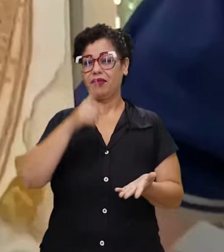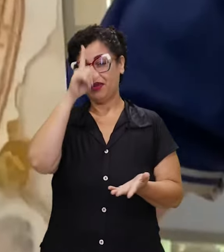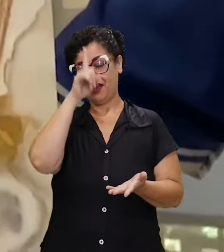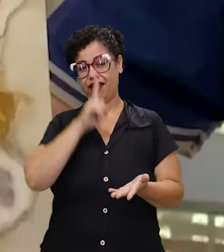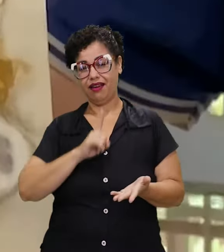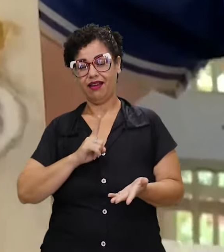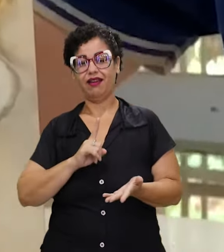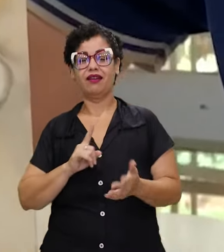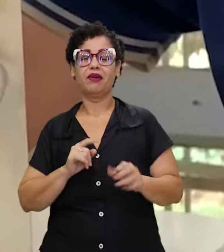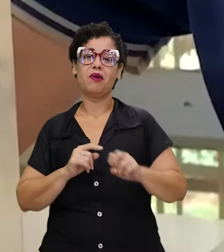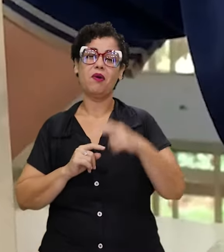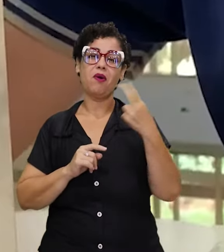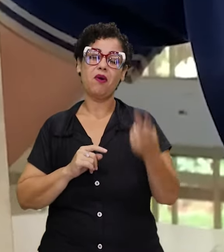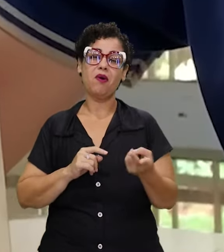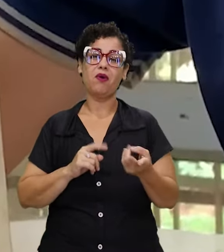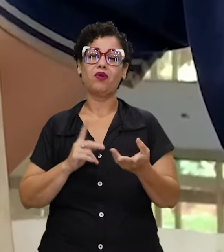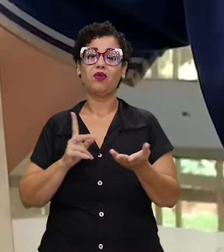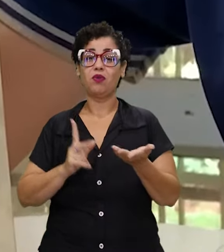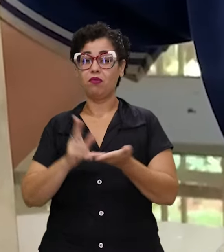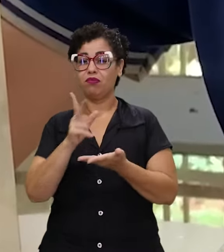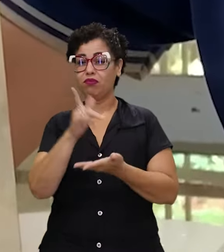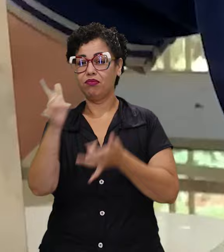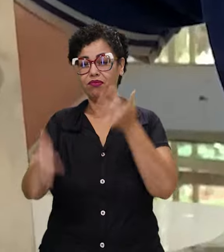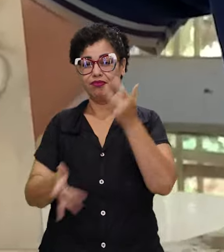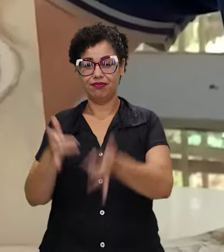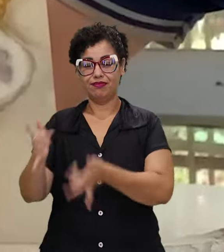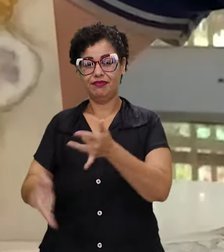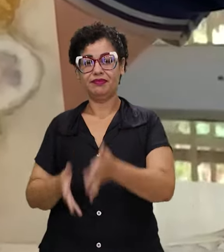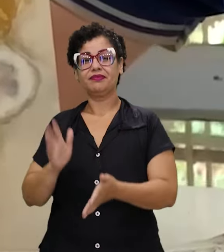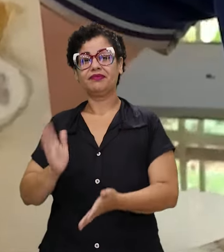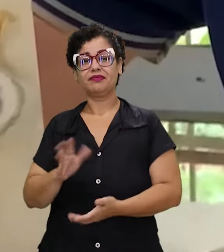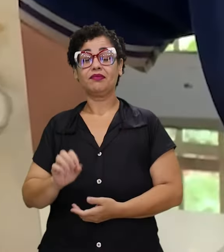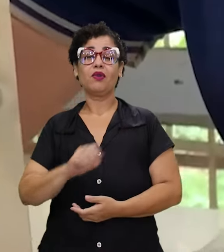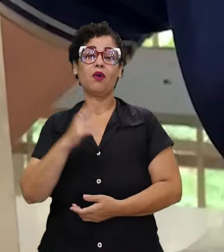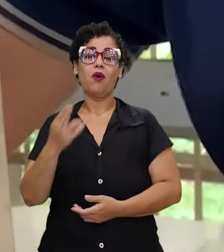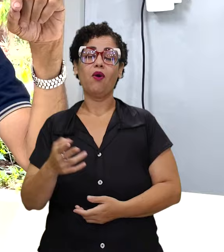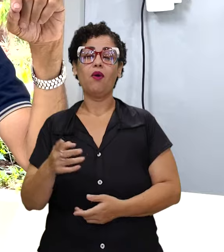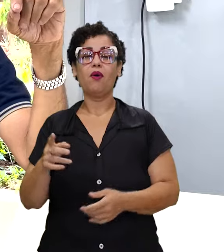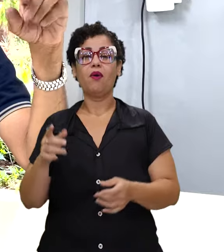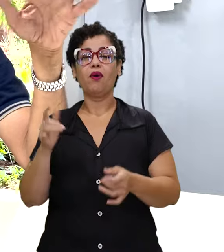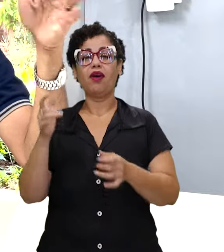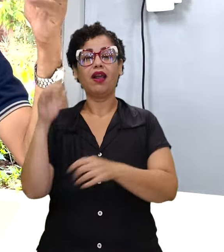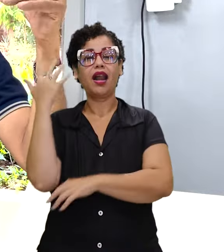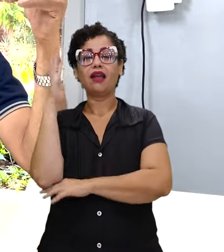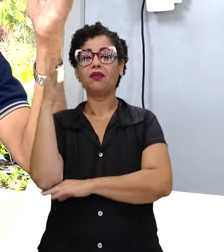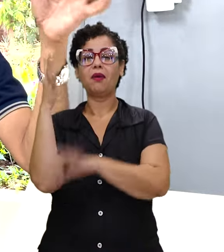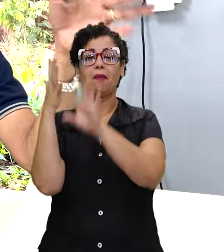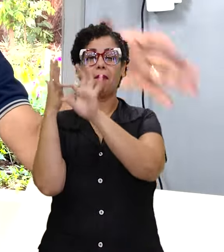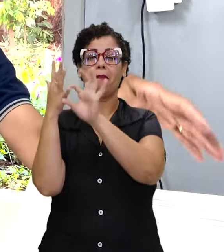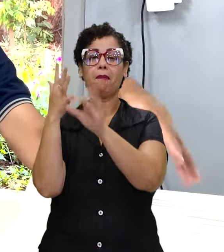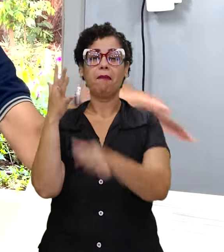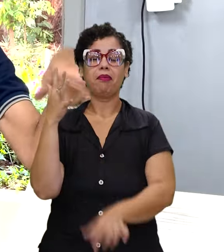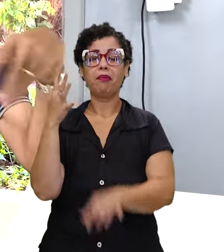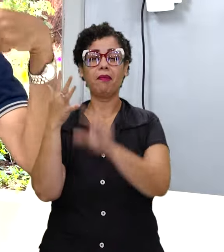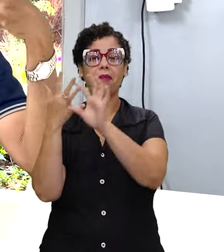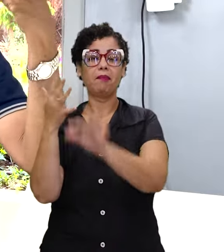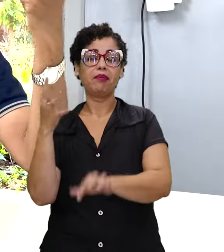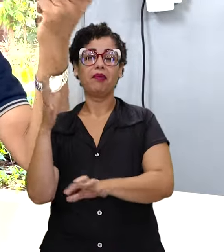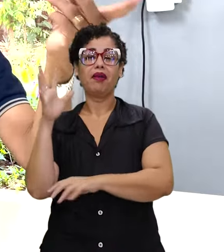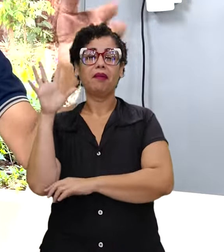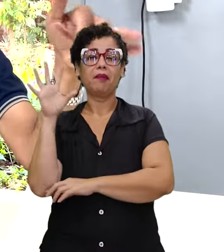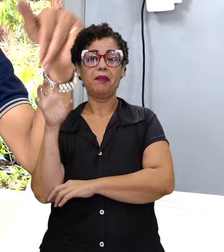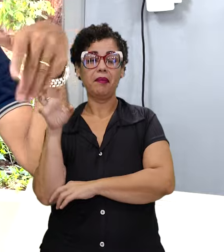ou de poda, oriunda de poda, ou pelo próprio descarte da natureza, quando a mudança de